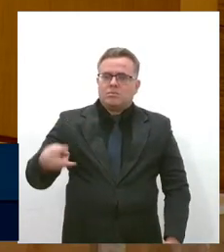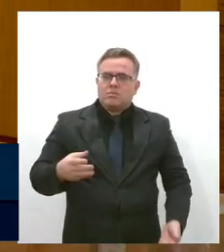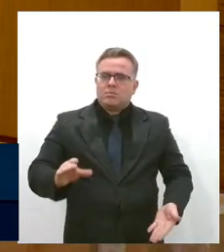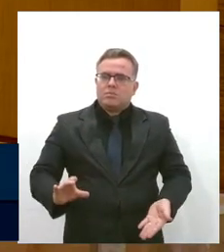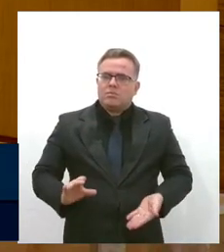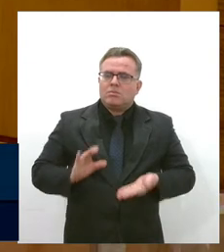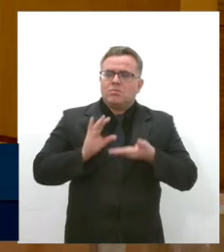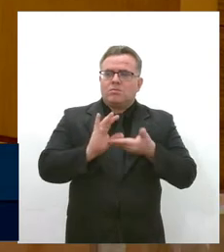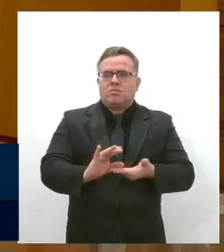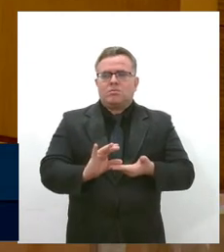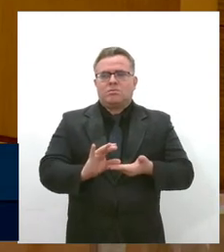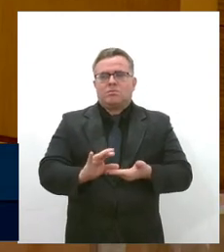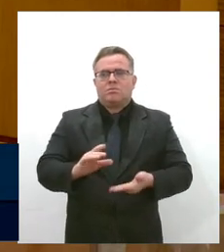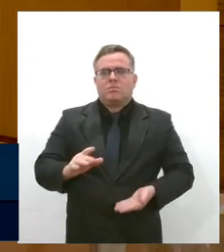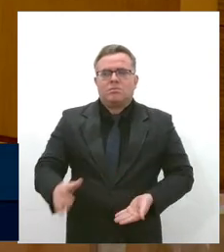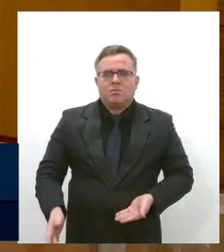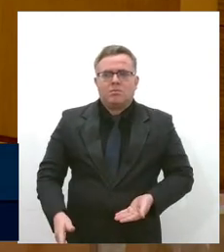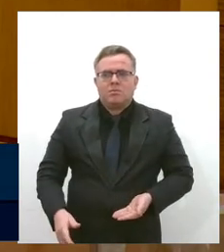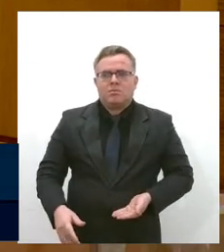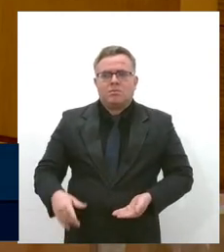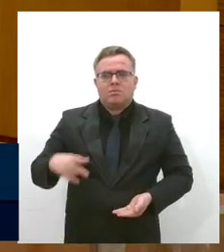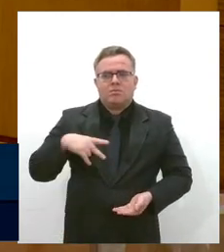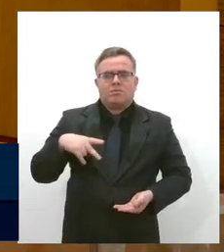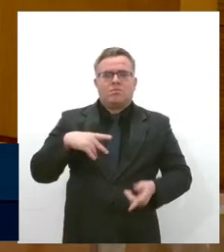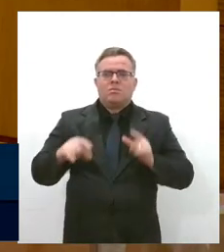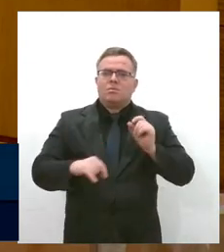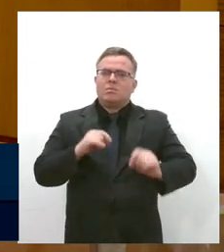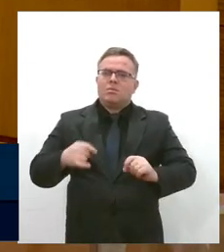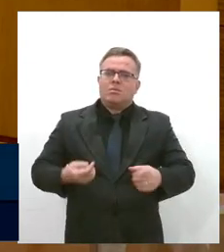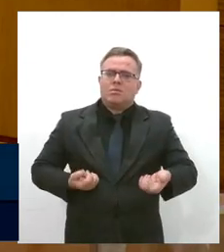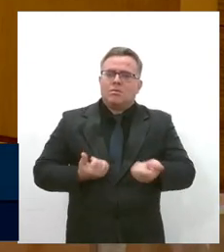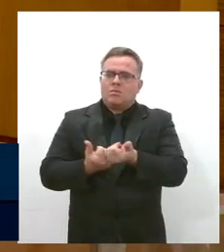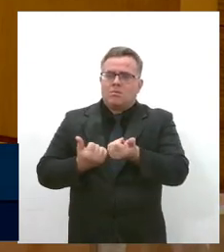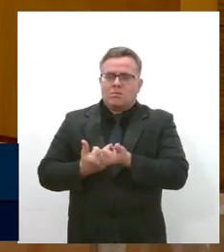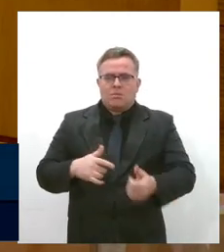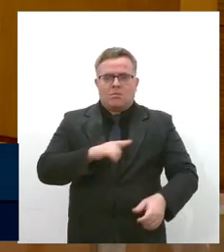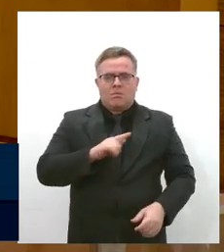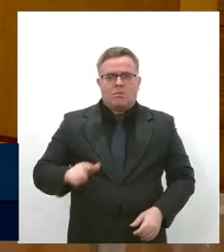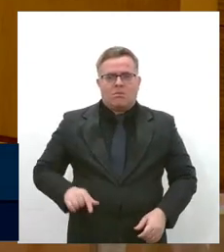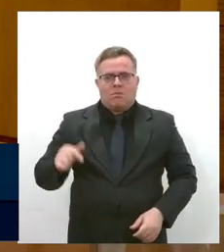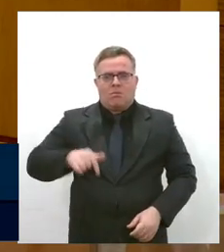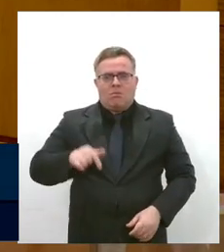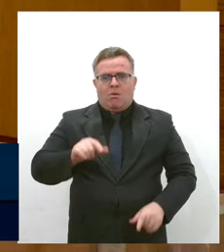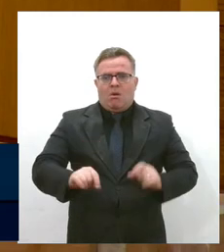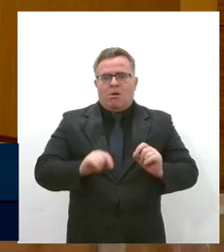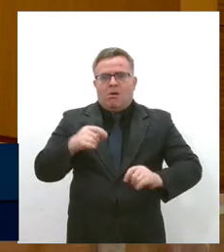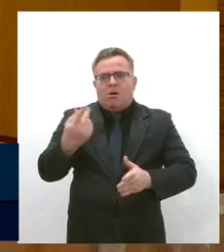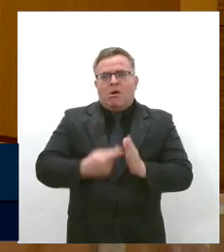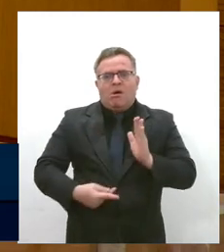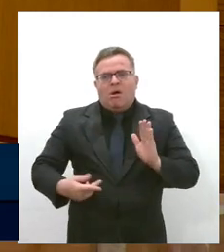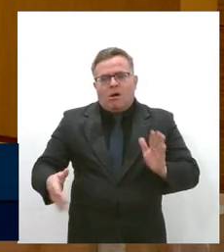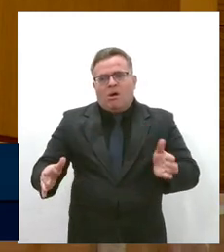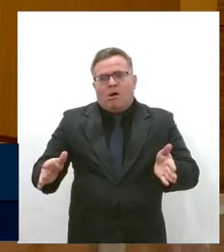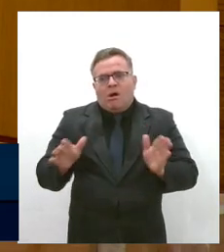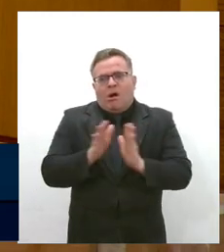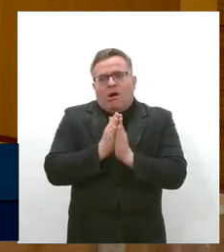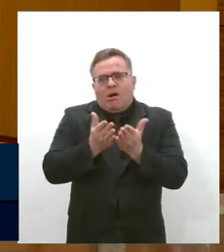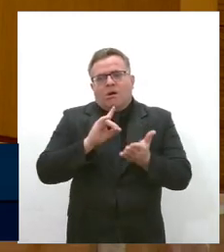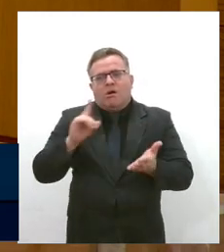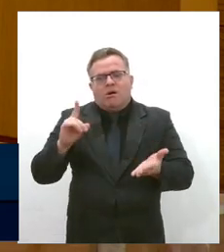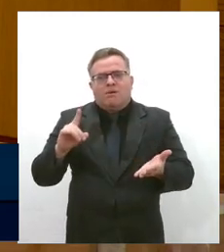incentivos econômicos, apoio logístico do governo do Estado. Trata-se do projeto Cidade Bíblica, um conjunto físico, cenográfico,